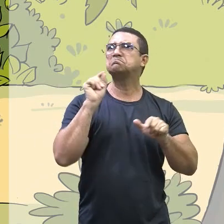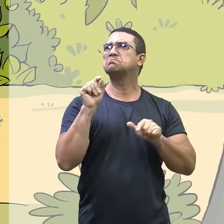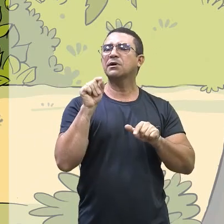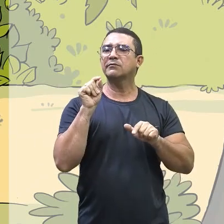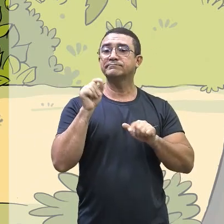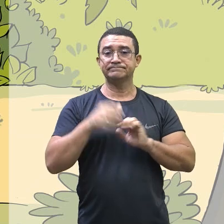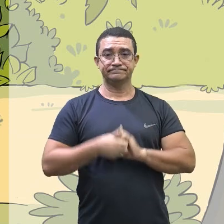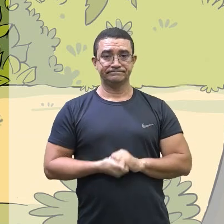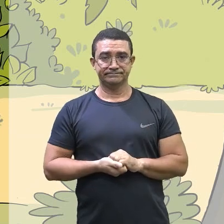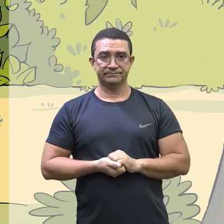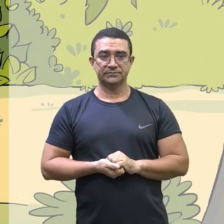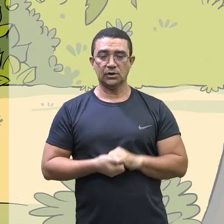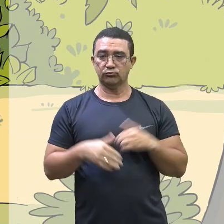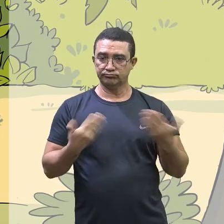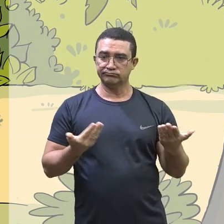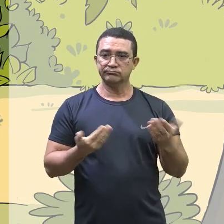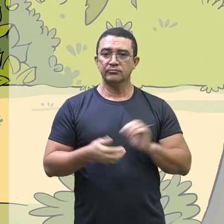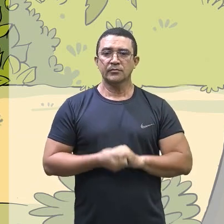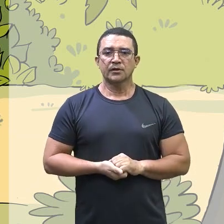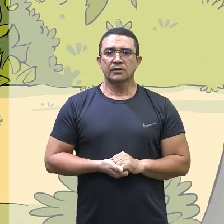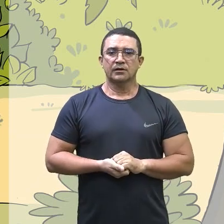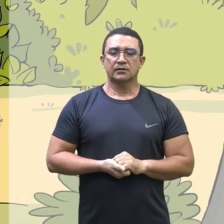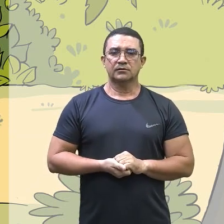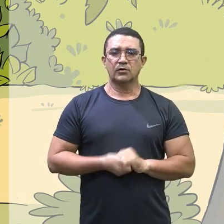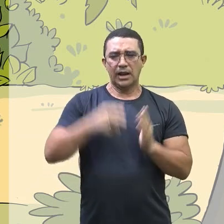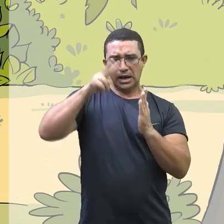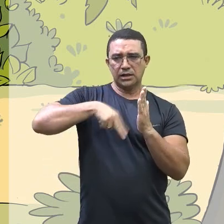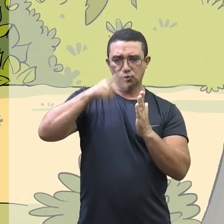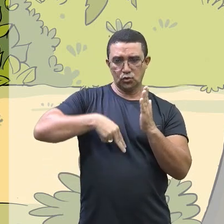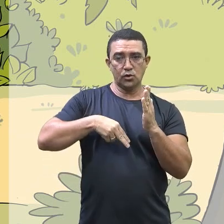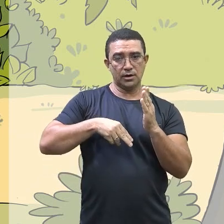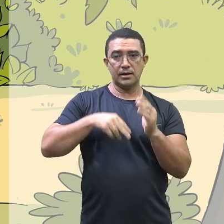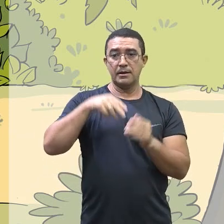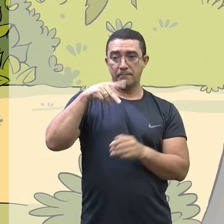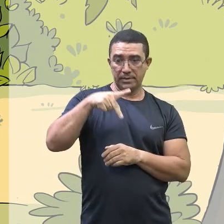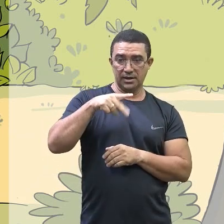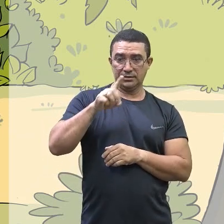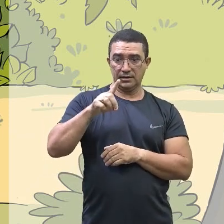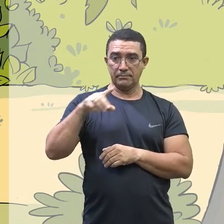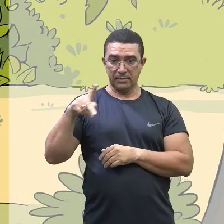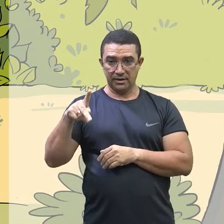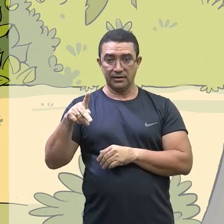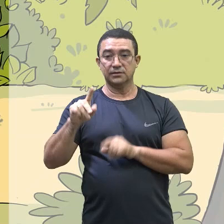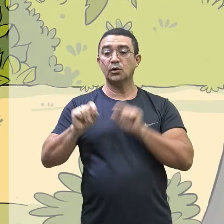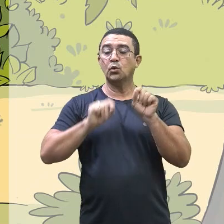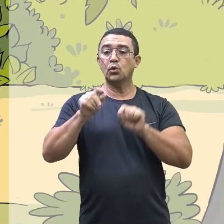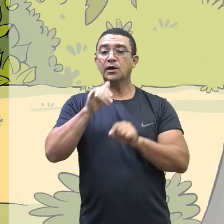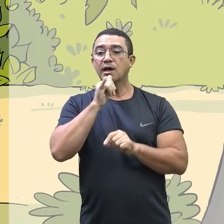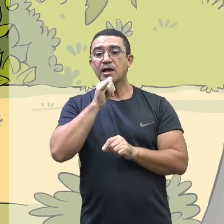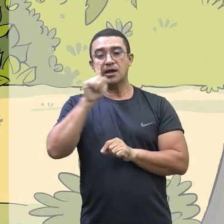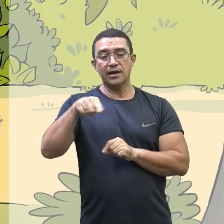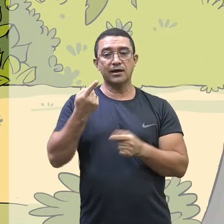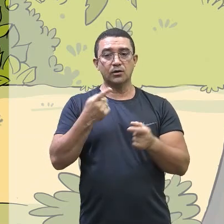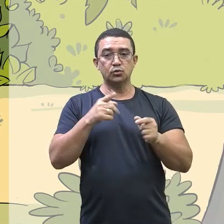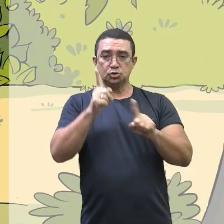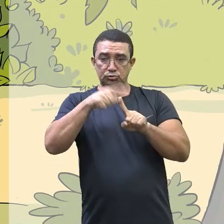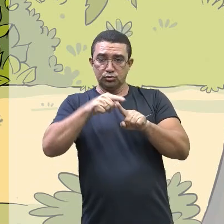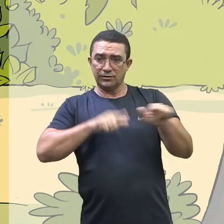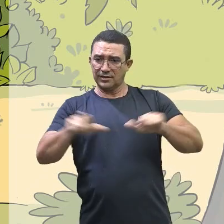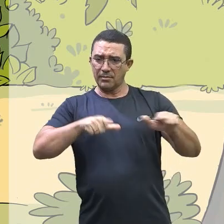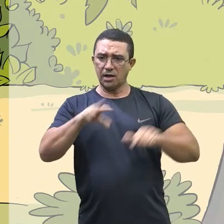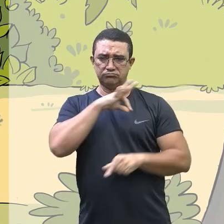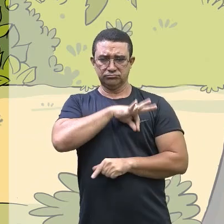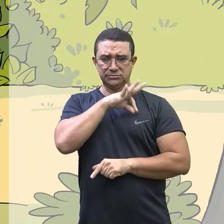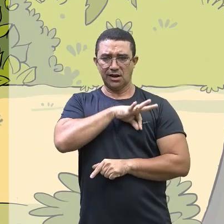ocupação, falado lá, né, na leitura do nosso início da aula, lá no objeto de conhecimento, se refere ali à atividade remunerada,